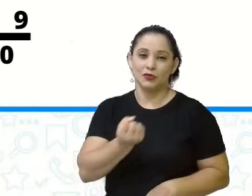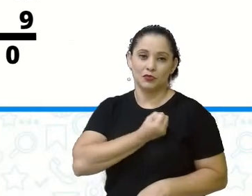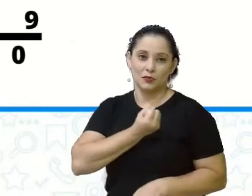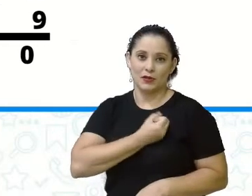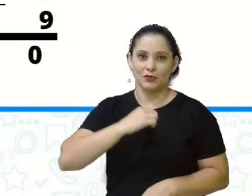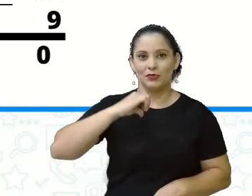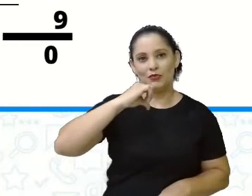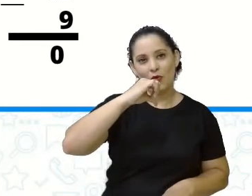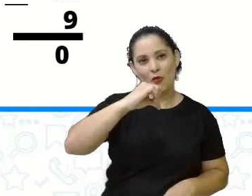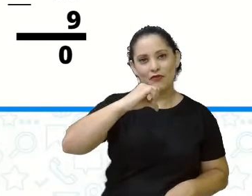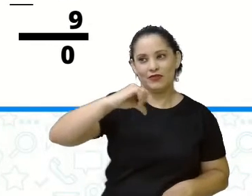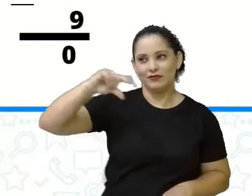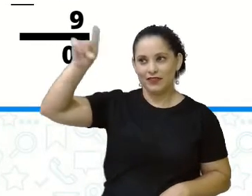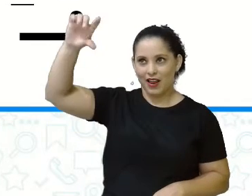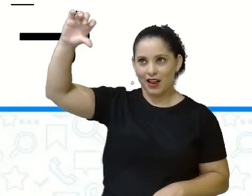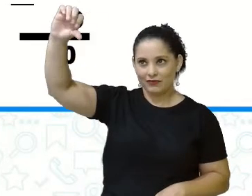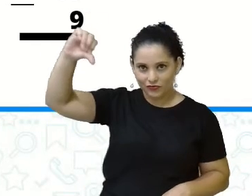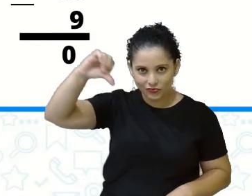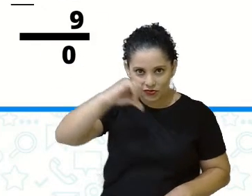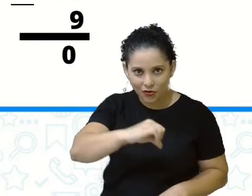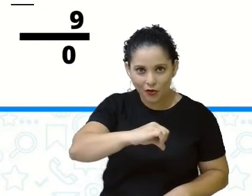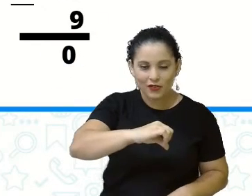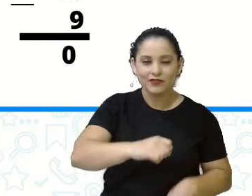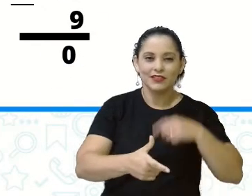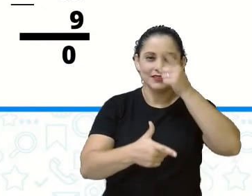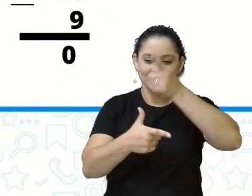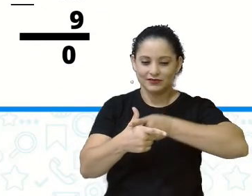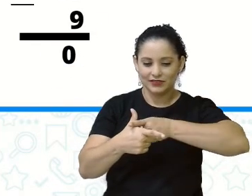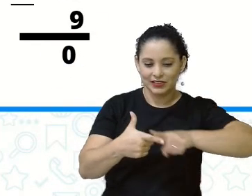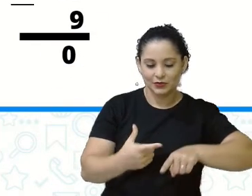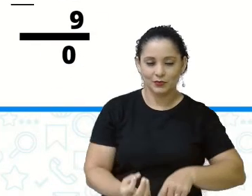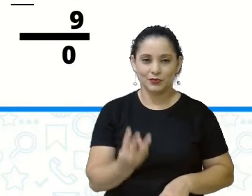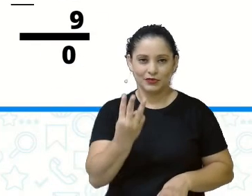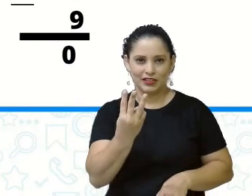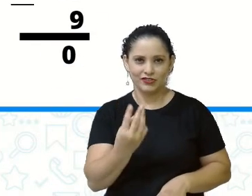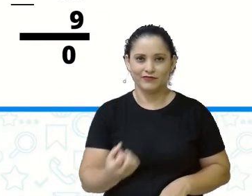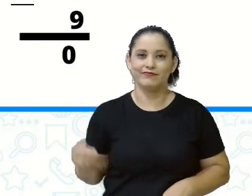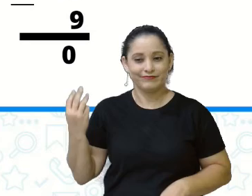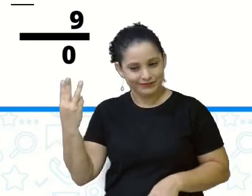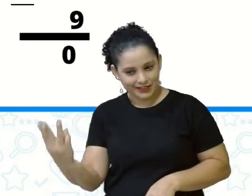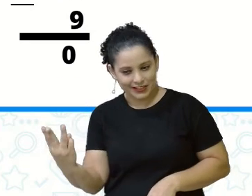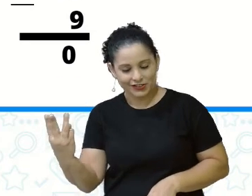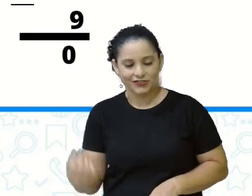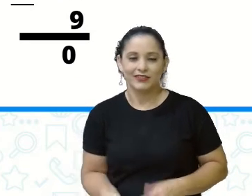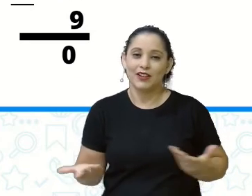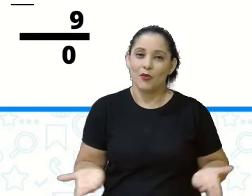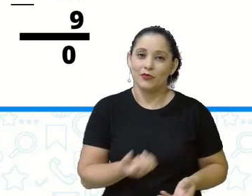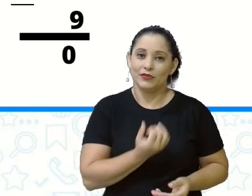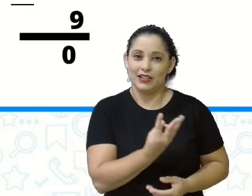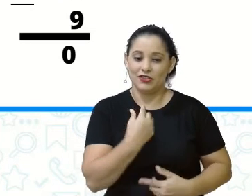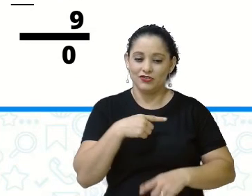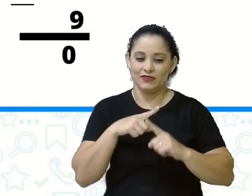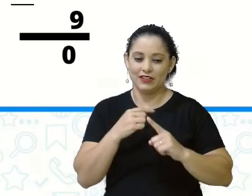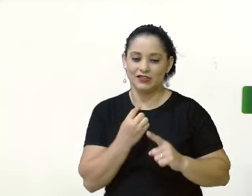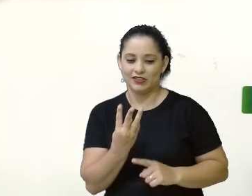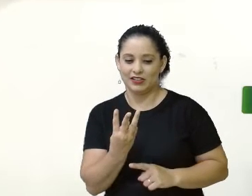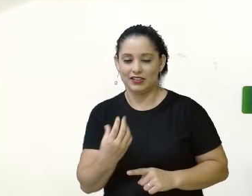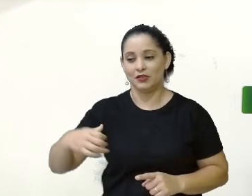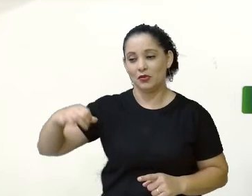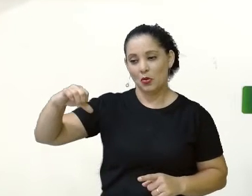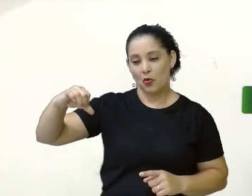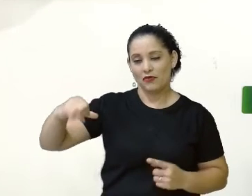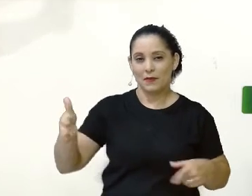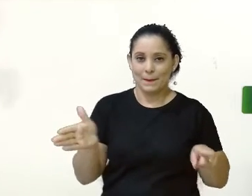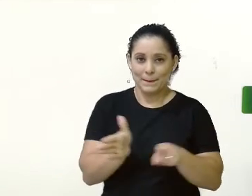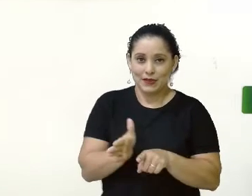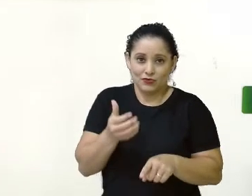9, que dividido por 3 vai dar 3. 3 vezes 3, 9. Menos